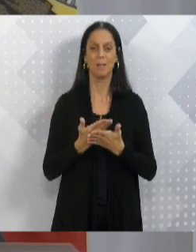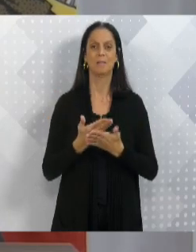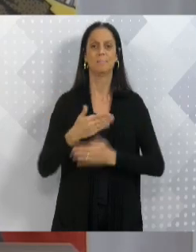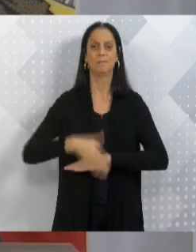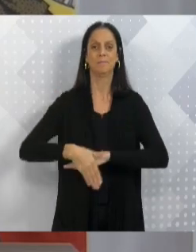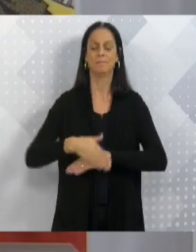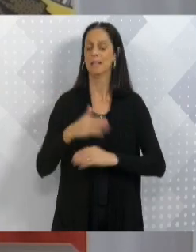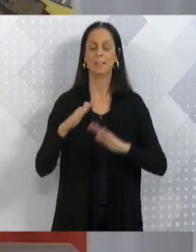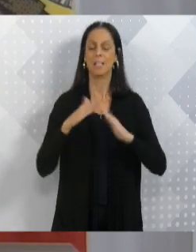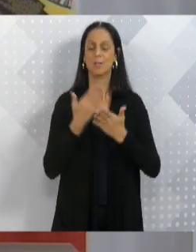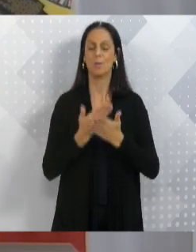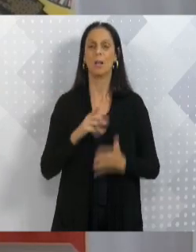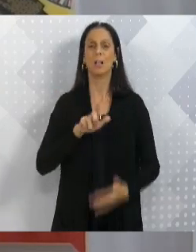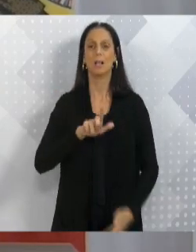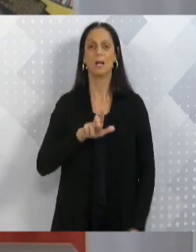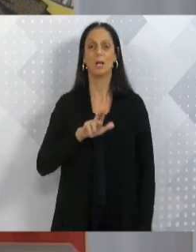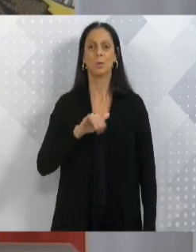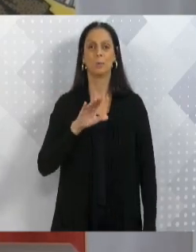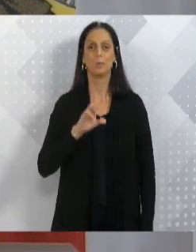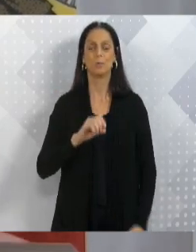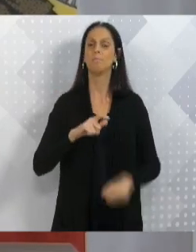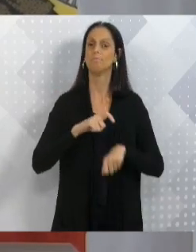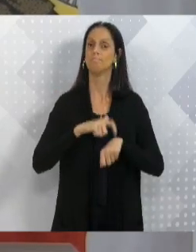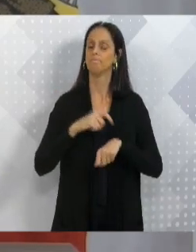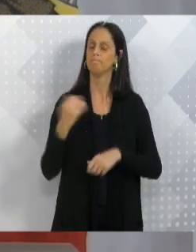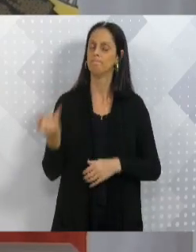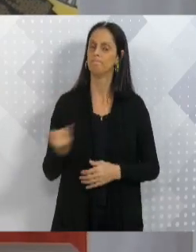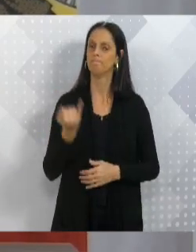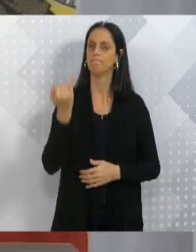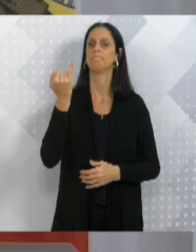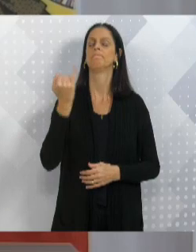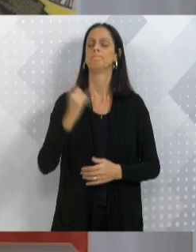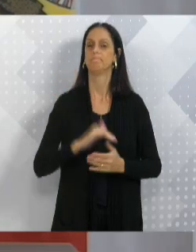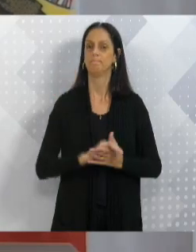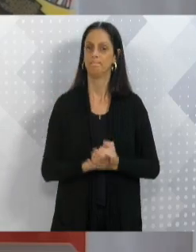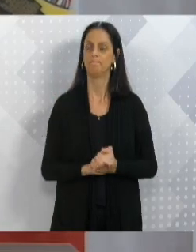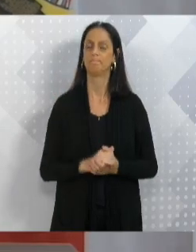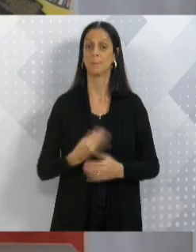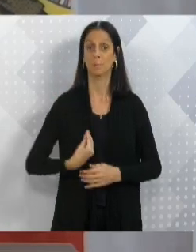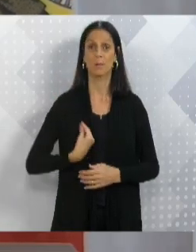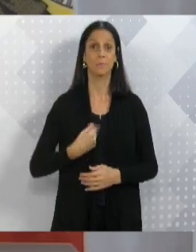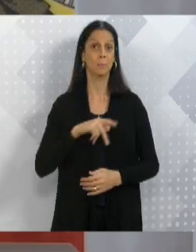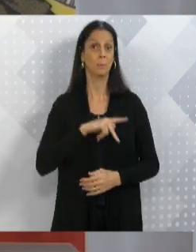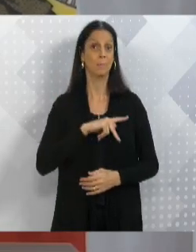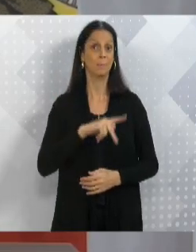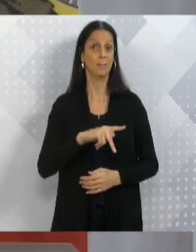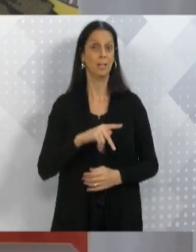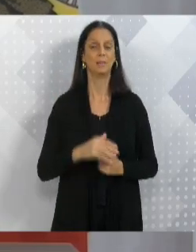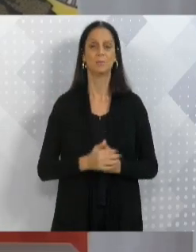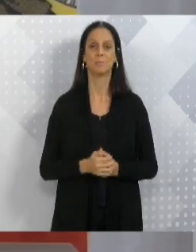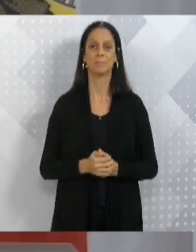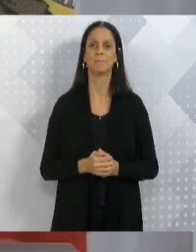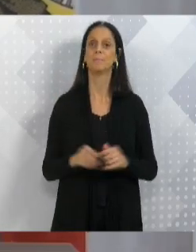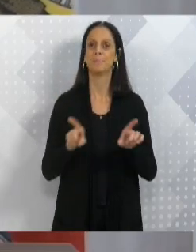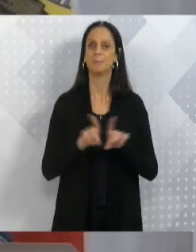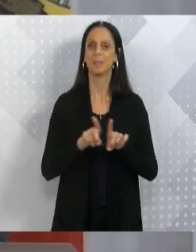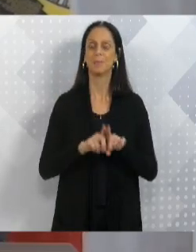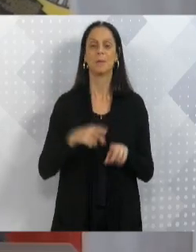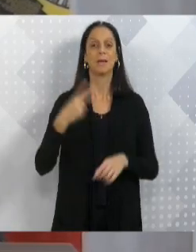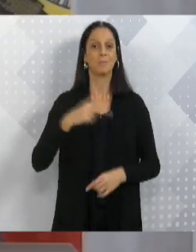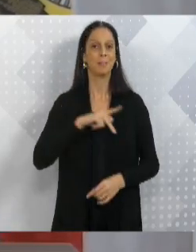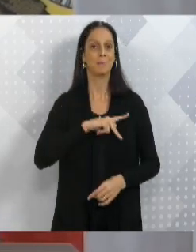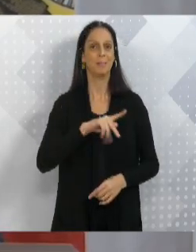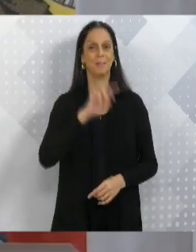Esteves. Um momento importante, cujo estava ali prefeito, também a vice-prefeita